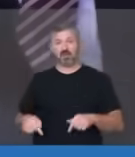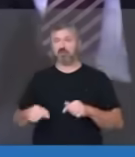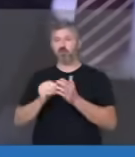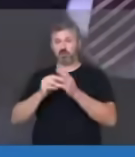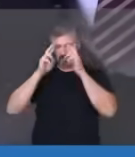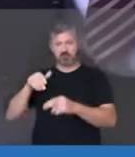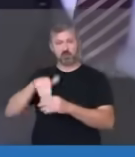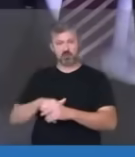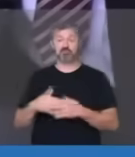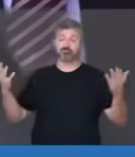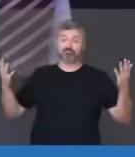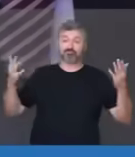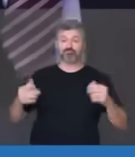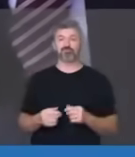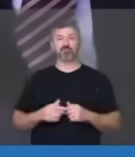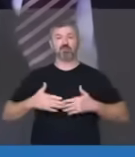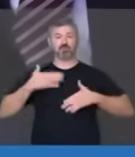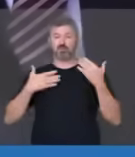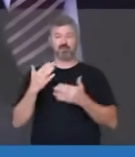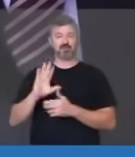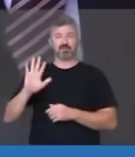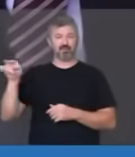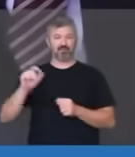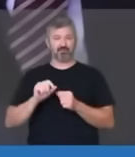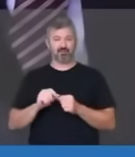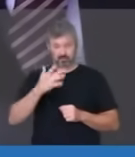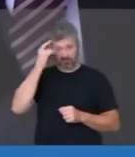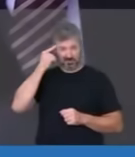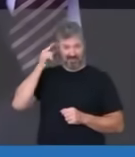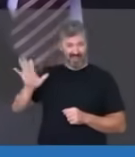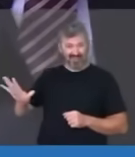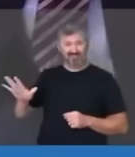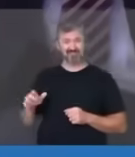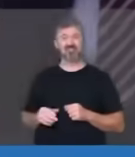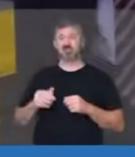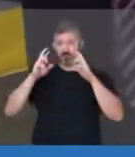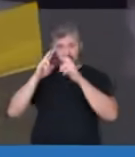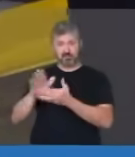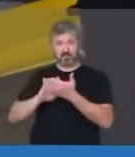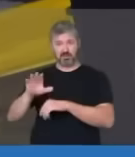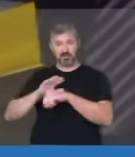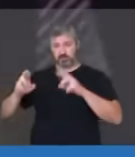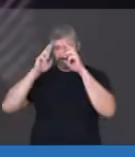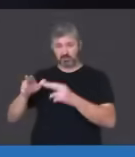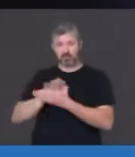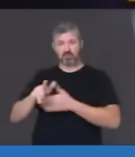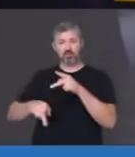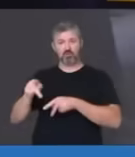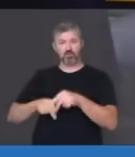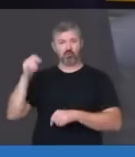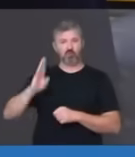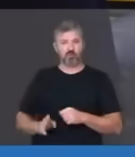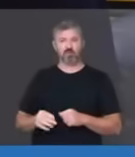desrespeitando o resultado das urnas. Por isso, não nos surpreende que pessoas que pensem dessa forma, que não respeita a Constituição, que não respeita o povo deste